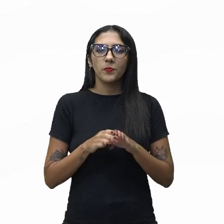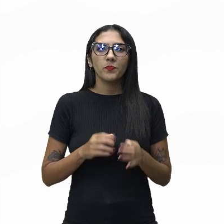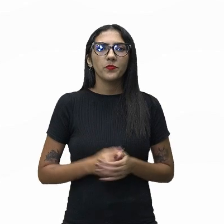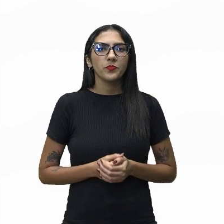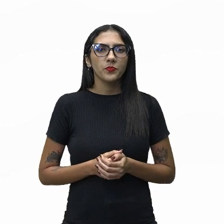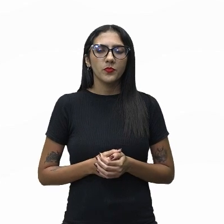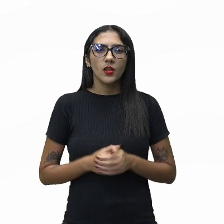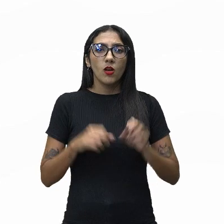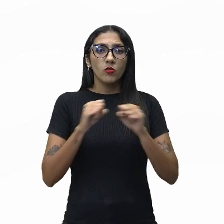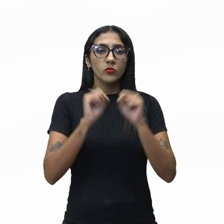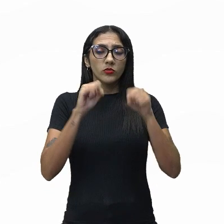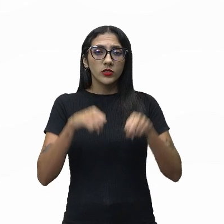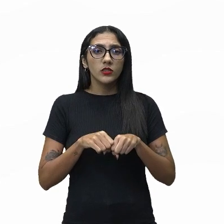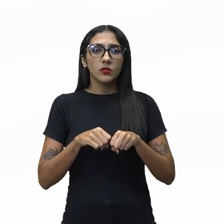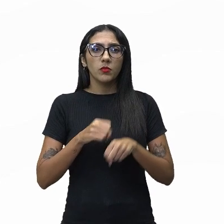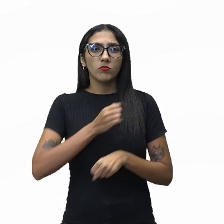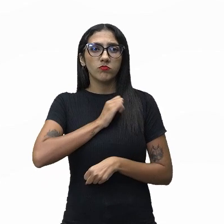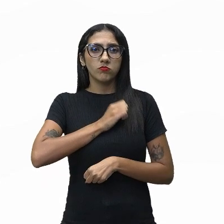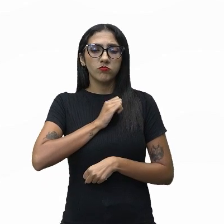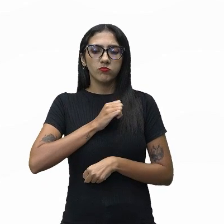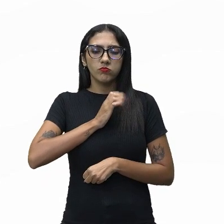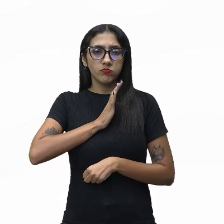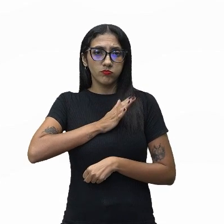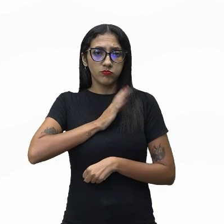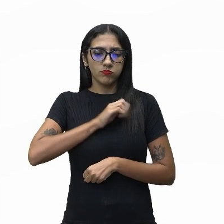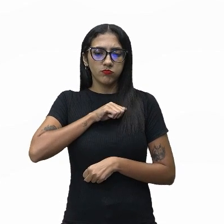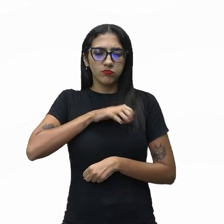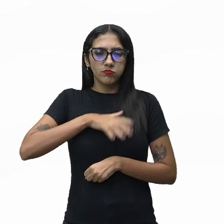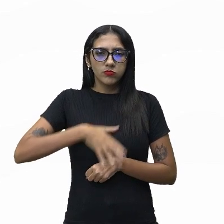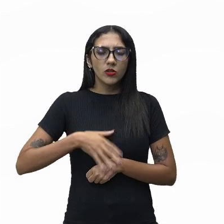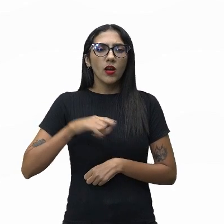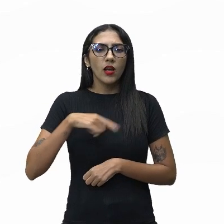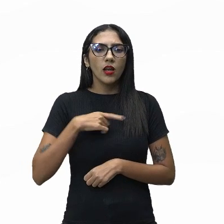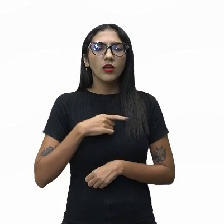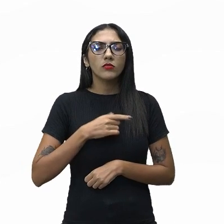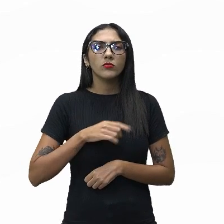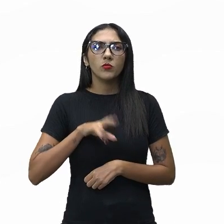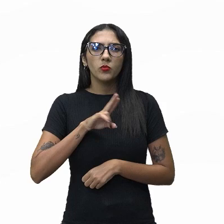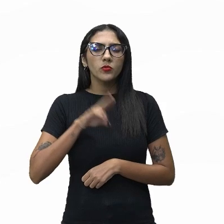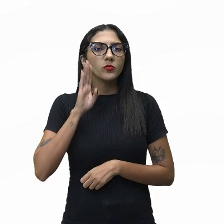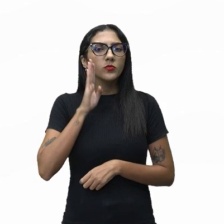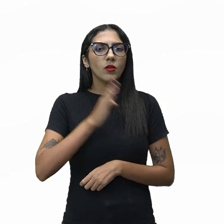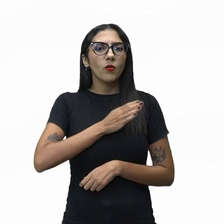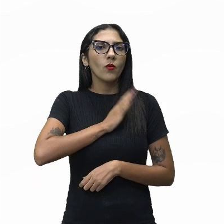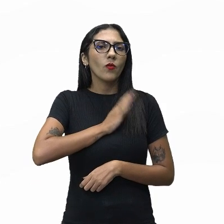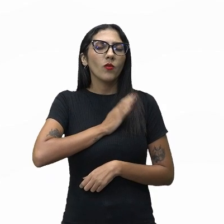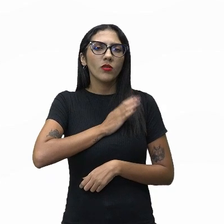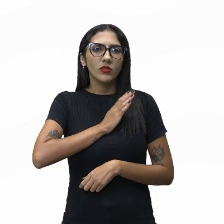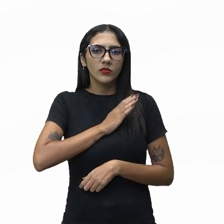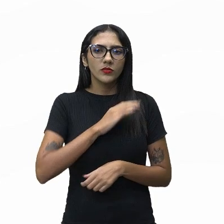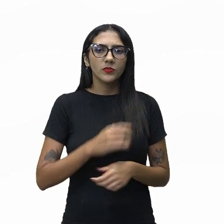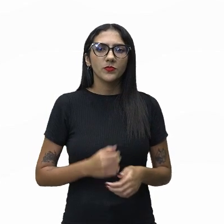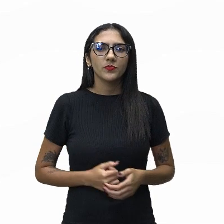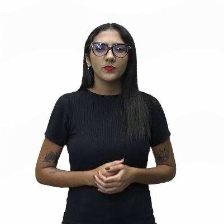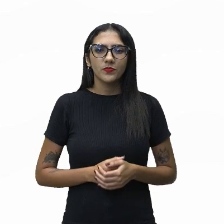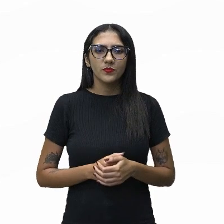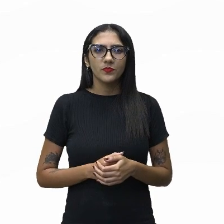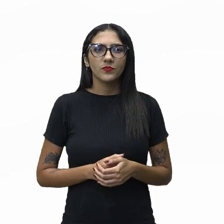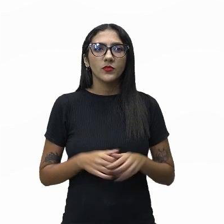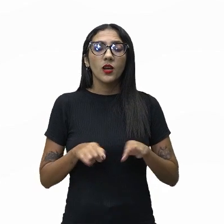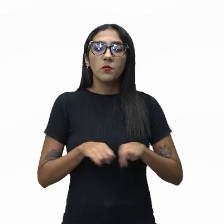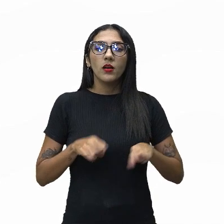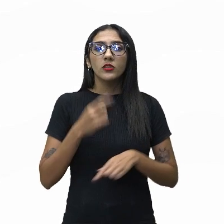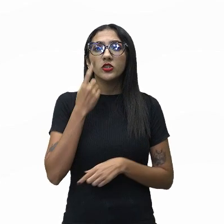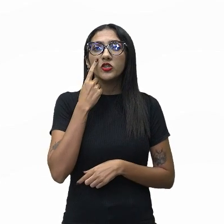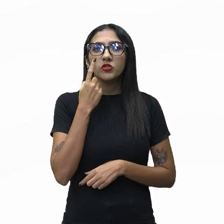cardiovascular. Então, a gente viu que o nosso sistema cardiovascular, formado pelo coração, né, e tudo mais, mas antes a gente viu também que tem o